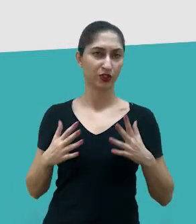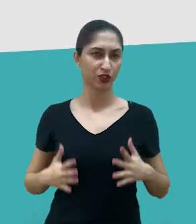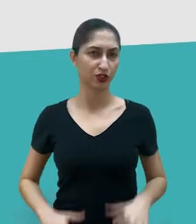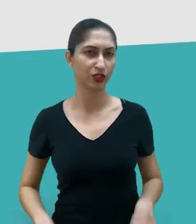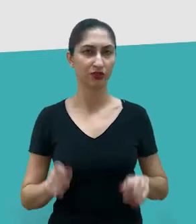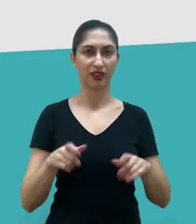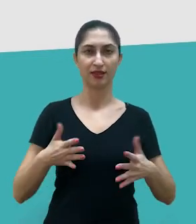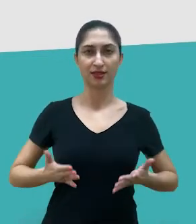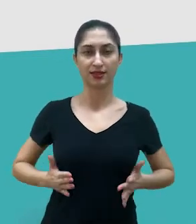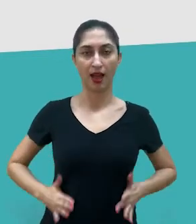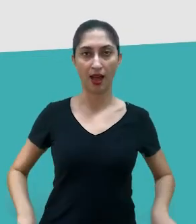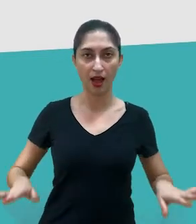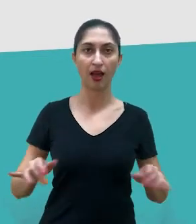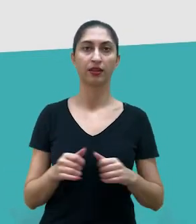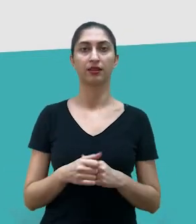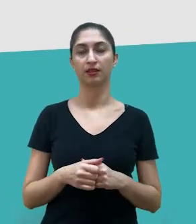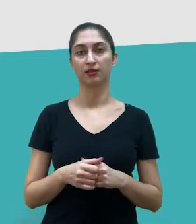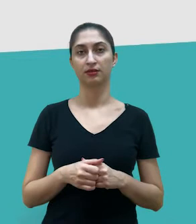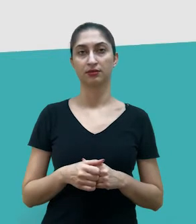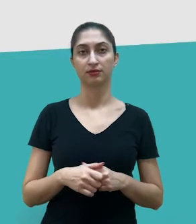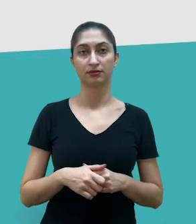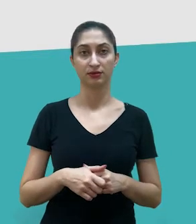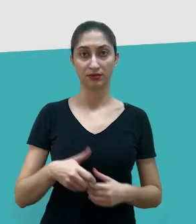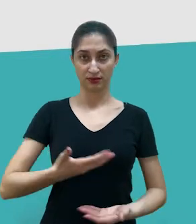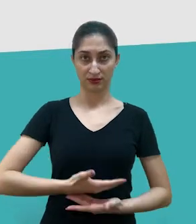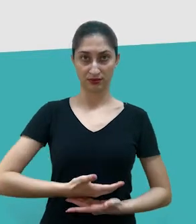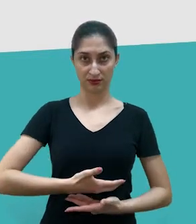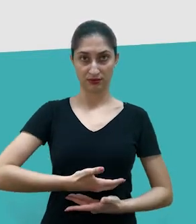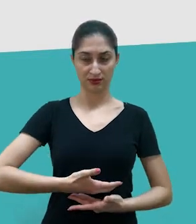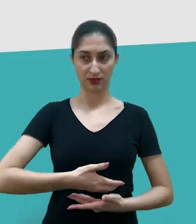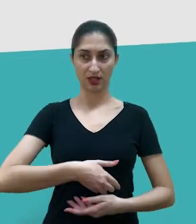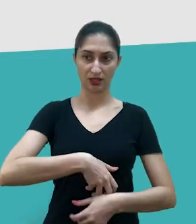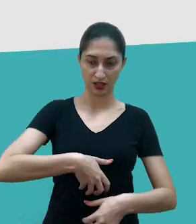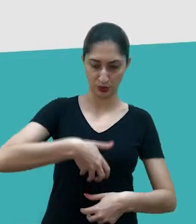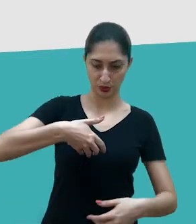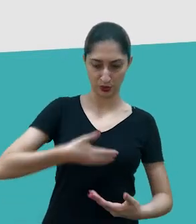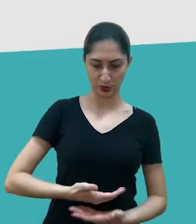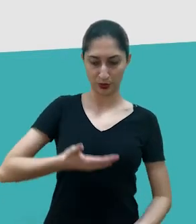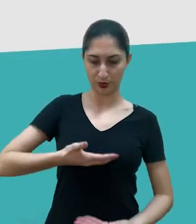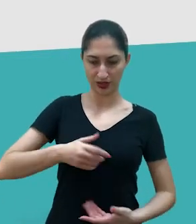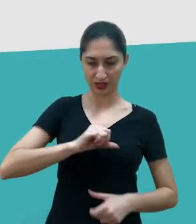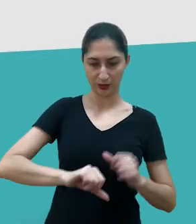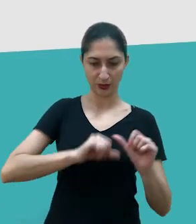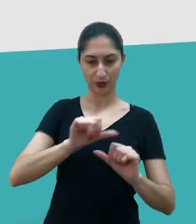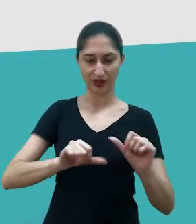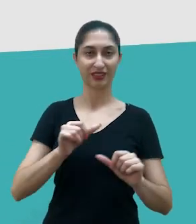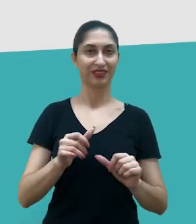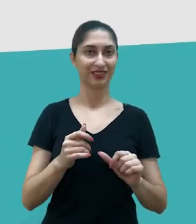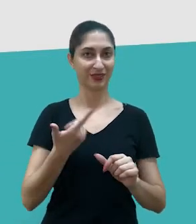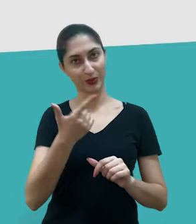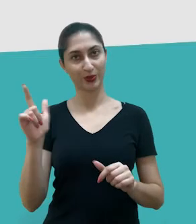numa saia, pegar duas peças e transformar em outra. Então, é a ideia do upcycling,